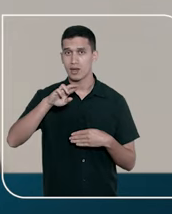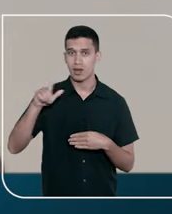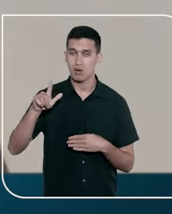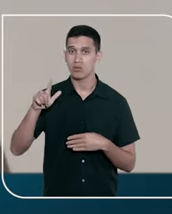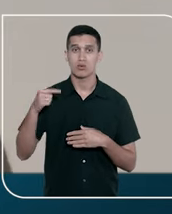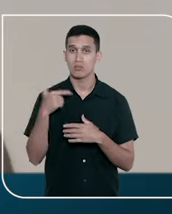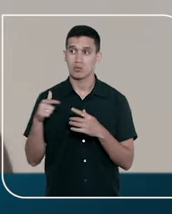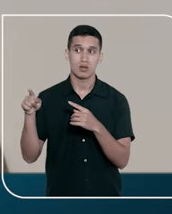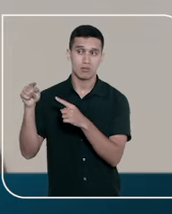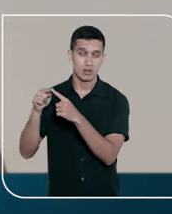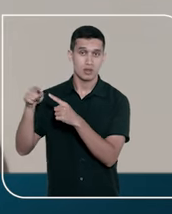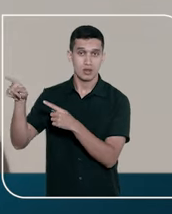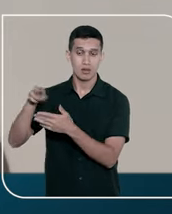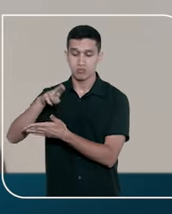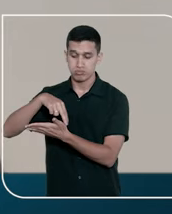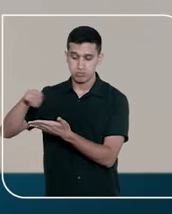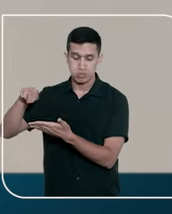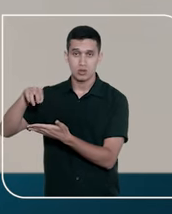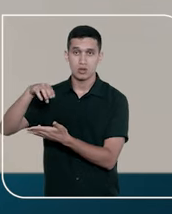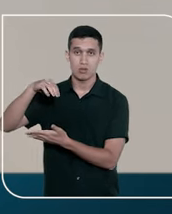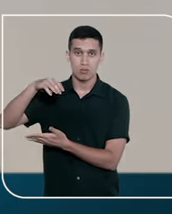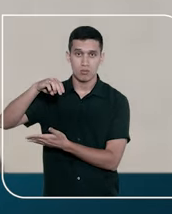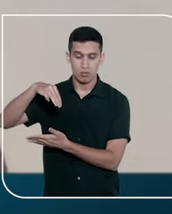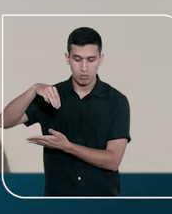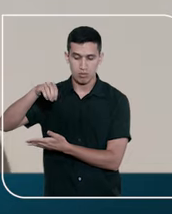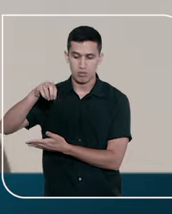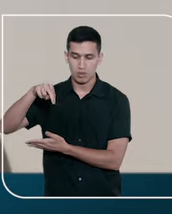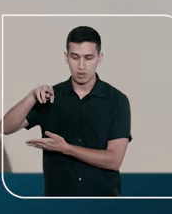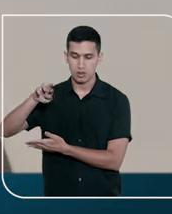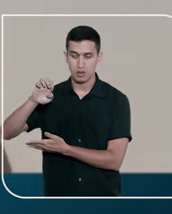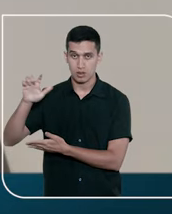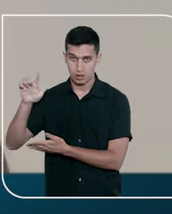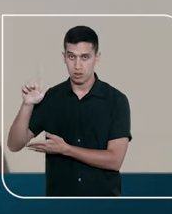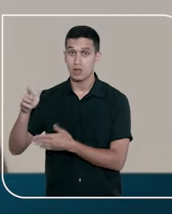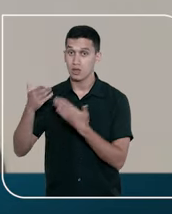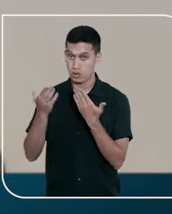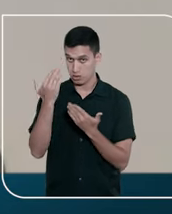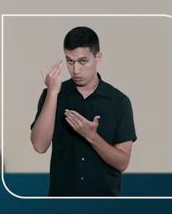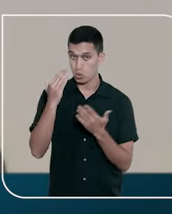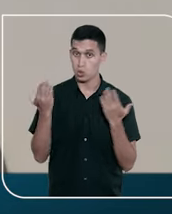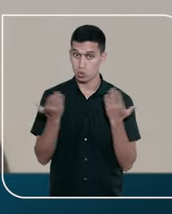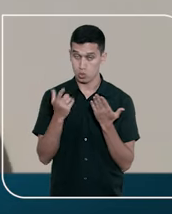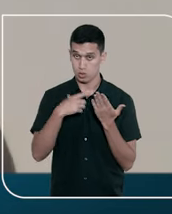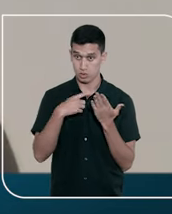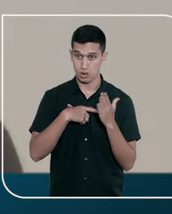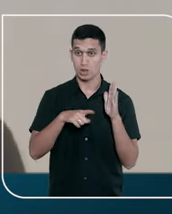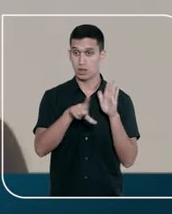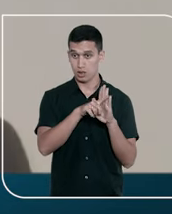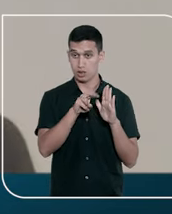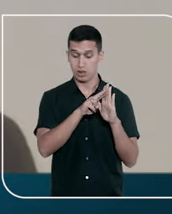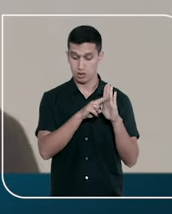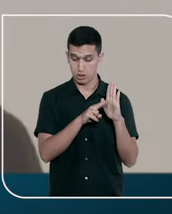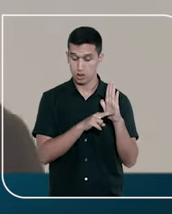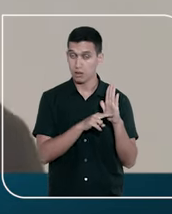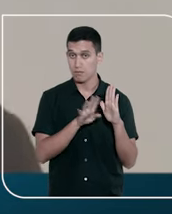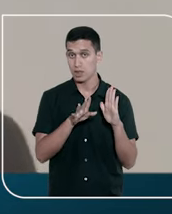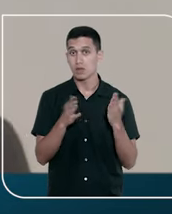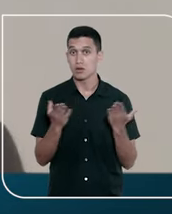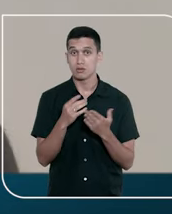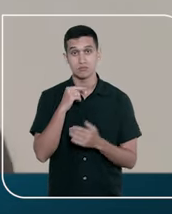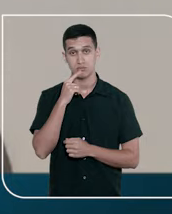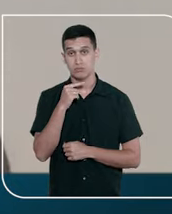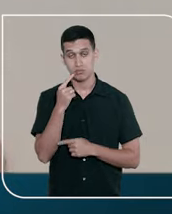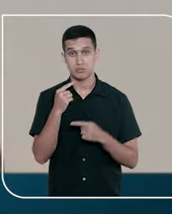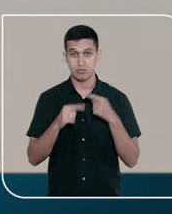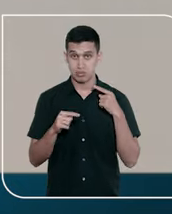Varsóvia em relação a tais. Esse é o entendimento hoje vigente, agora não é compatível e